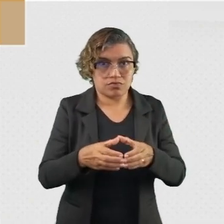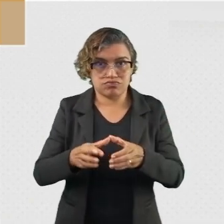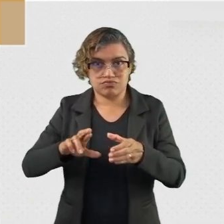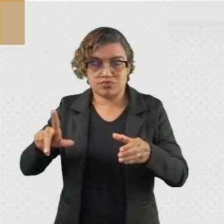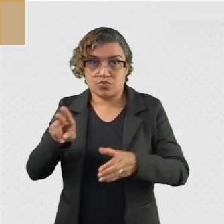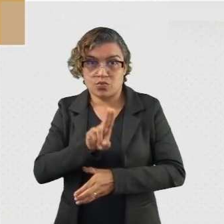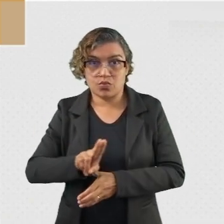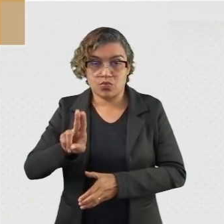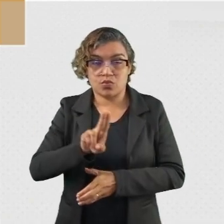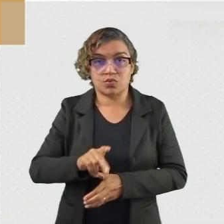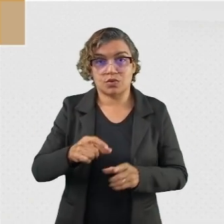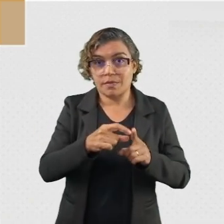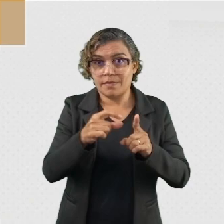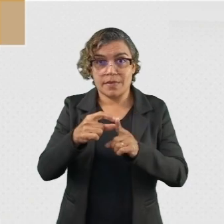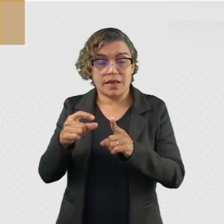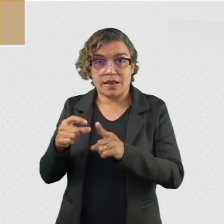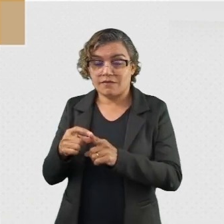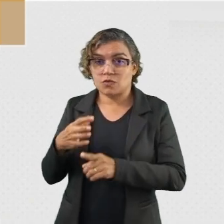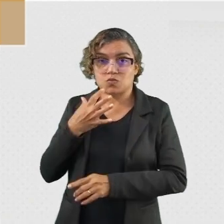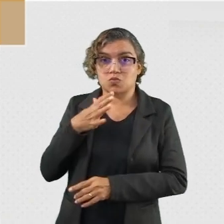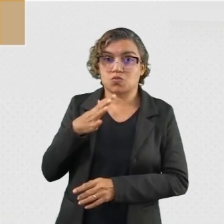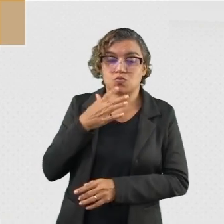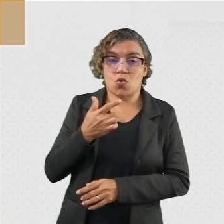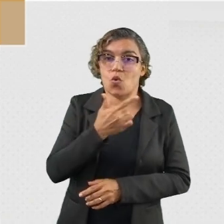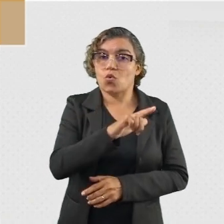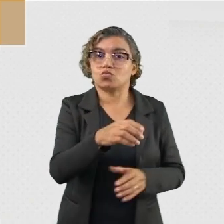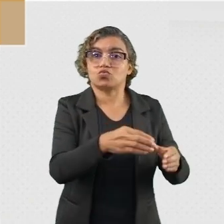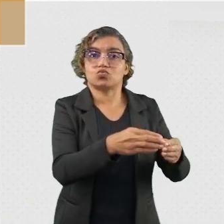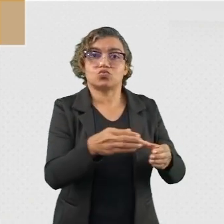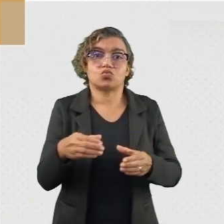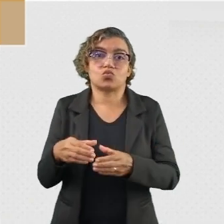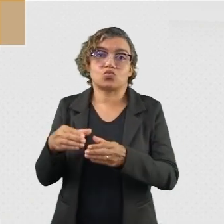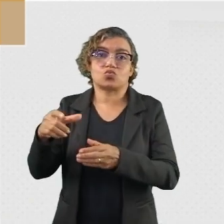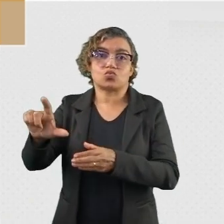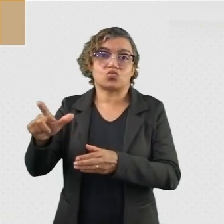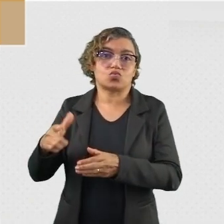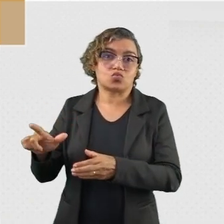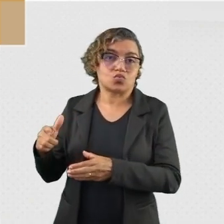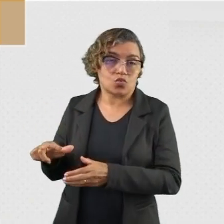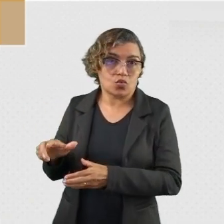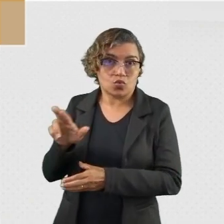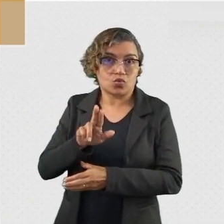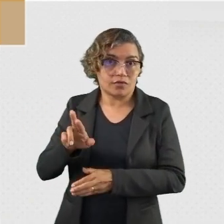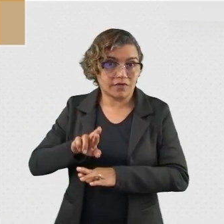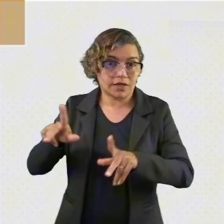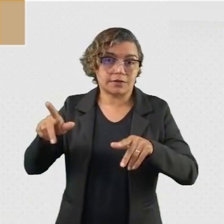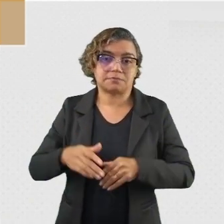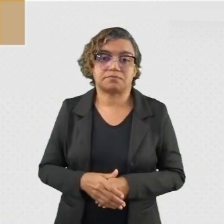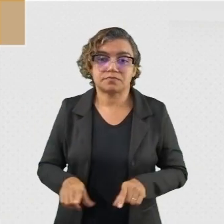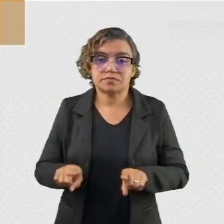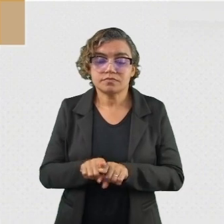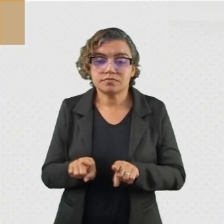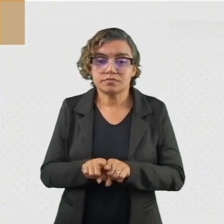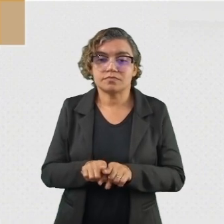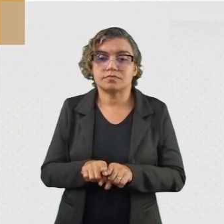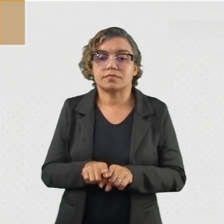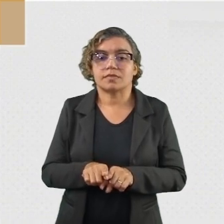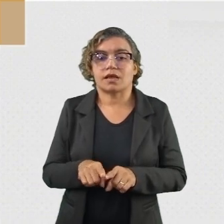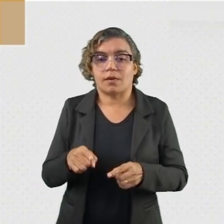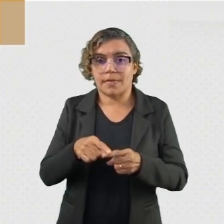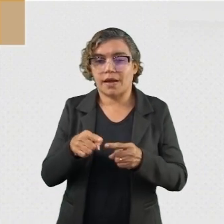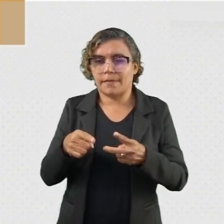usam palavras que nem sempre são de conhecimento de outros grupos ou de grupos diversos. E, por fim, nós temos a